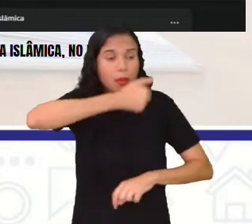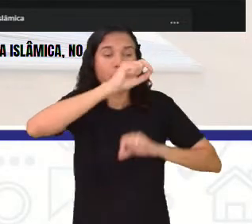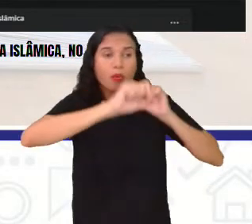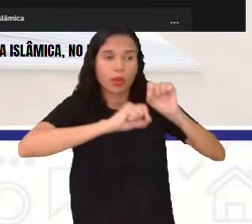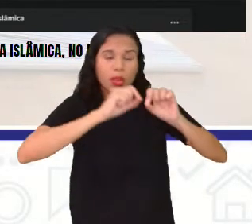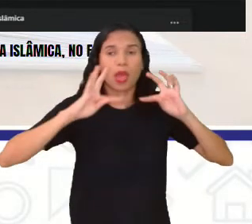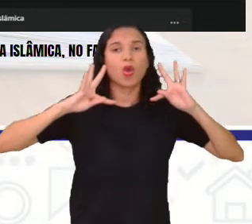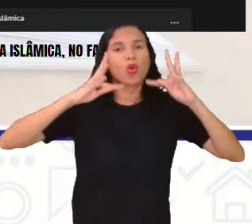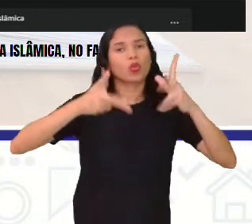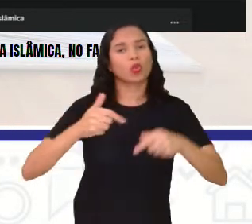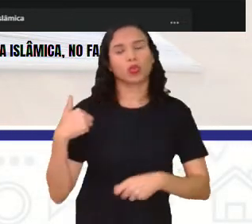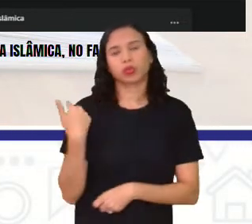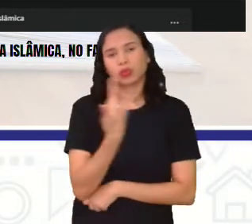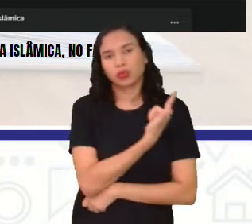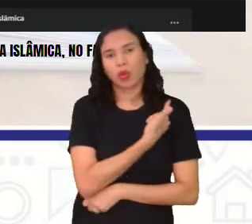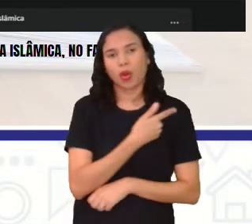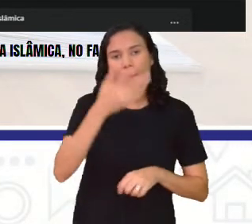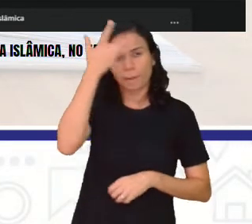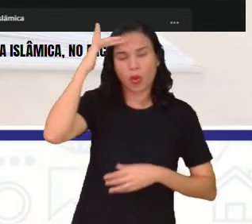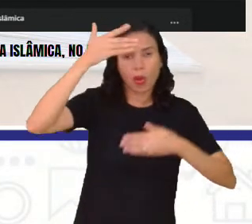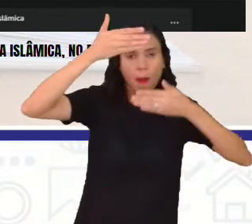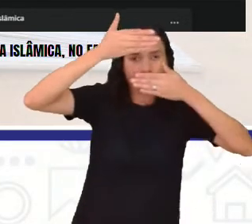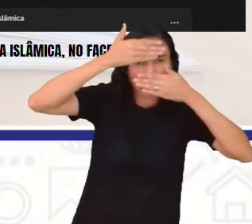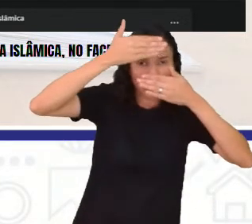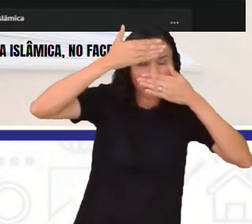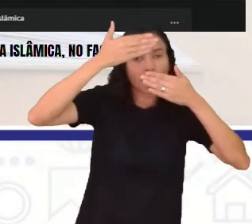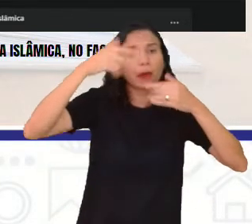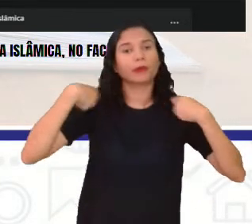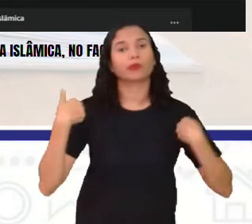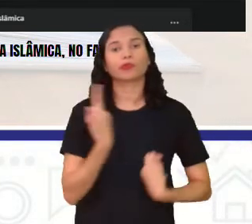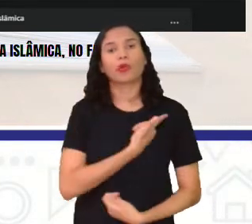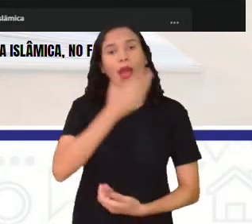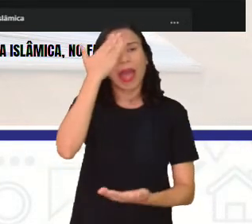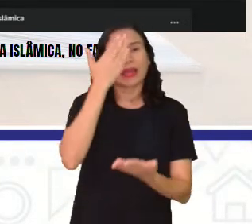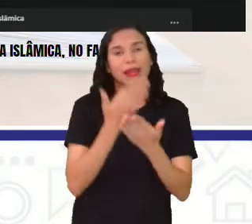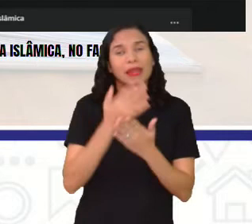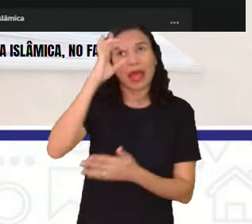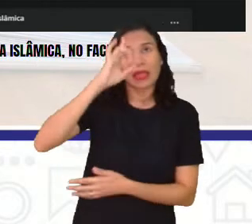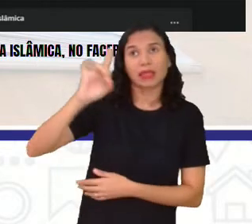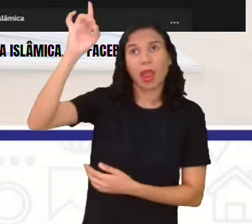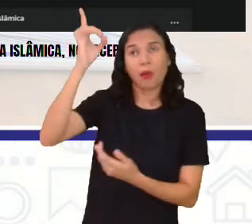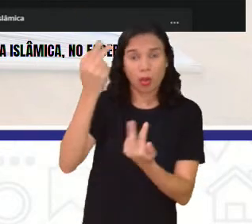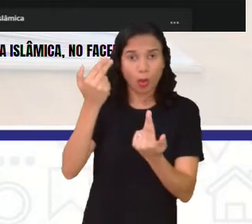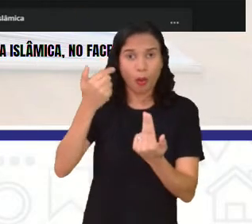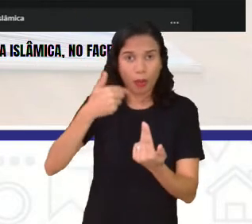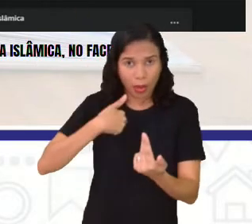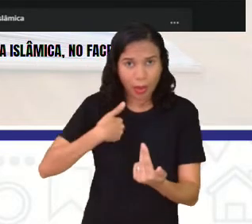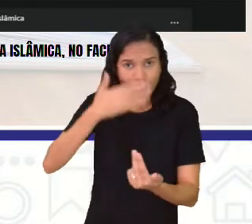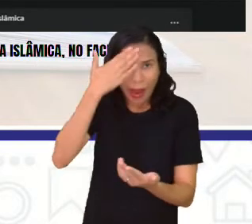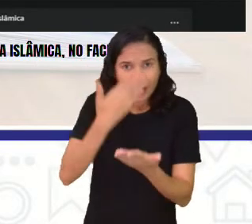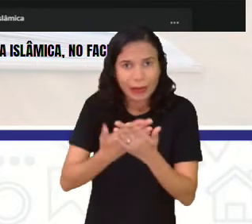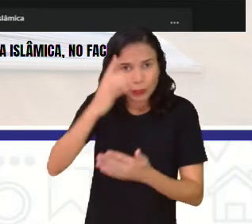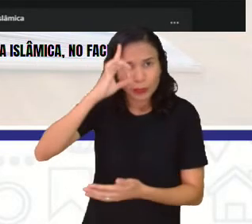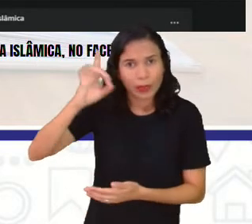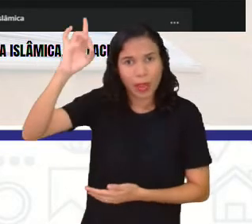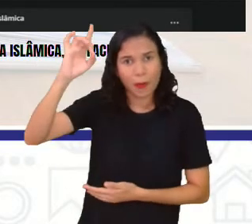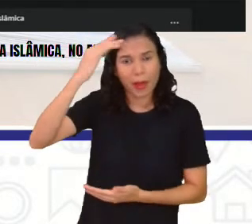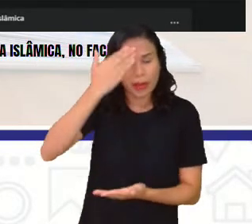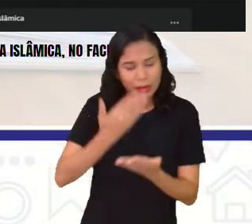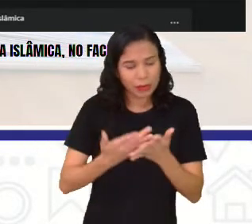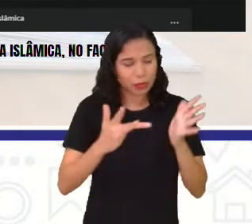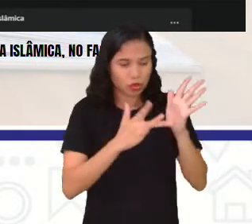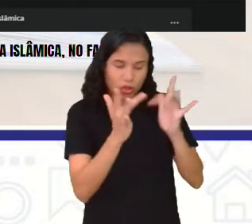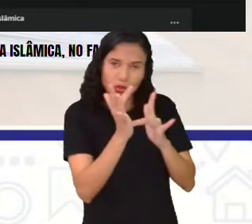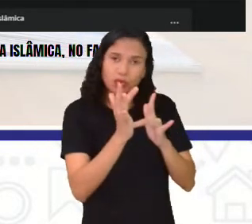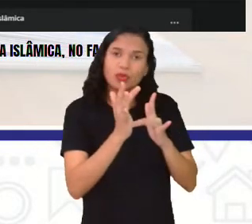todos nós, né, muçulmanos, cristãos, judeus, acreditamos num Deus único, no mesmo Deus. Eu sou muçulmano, eu também acredito em Jesus, acredito que